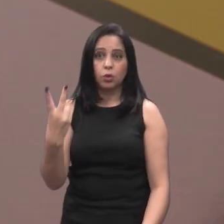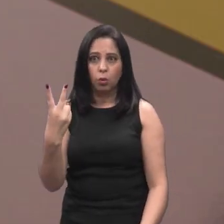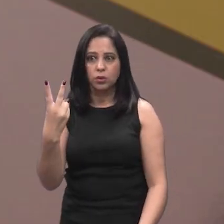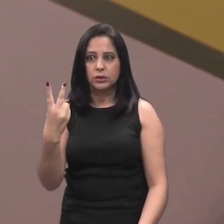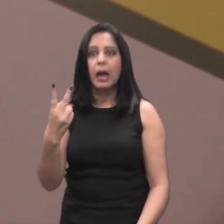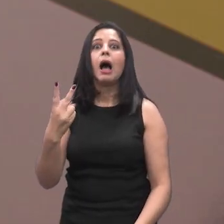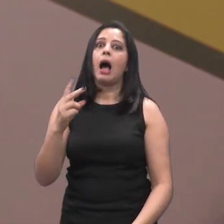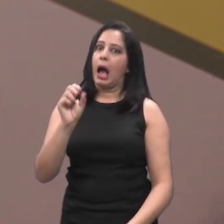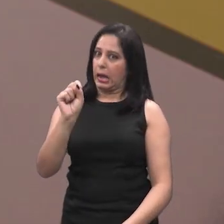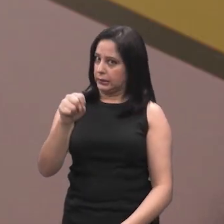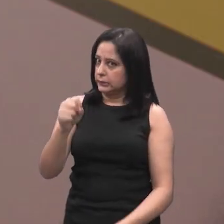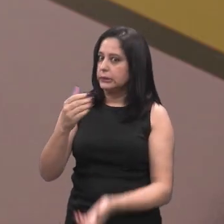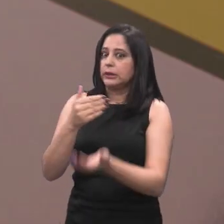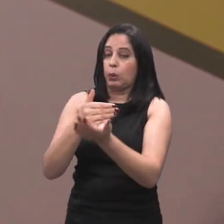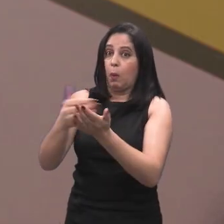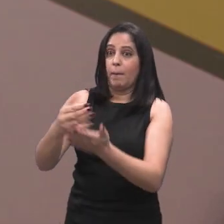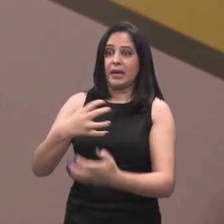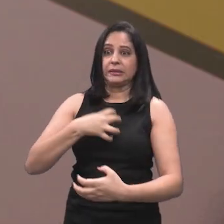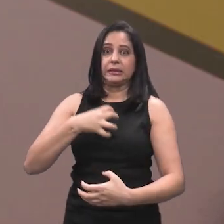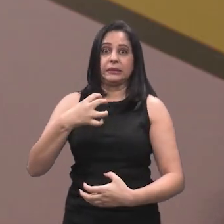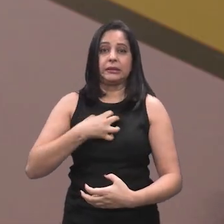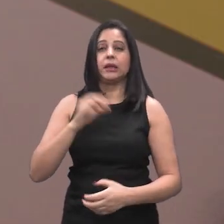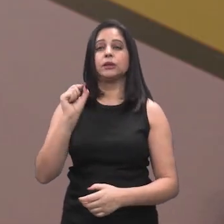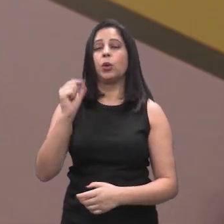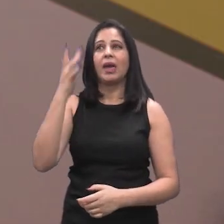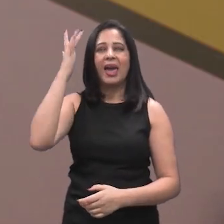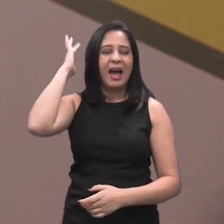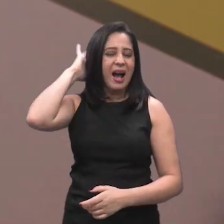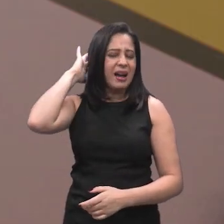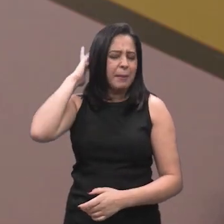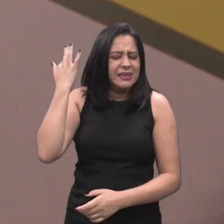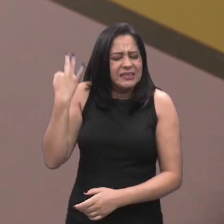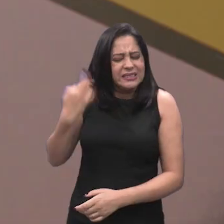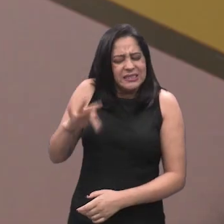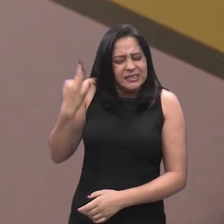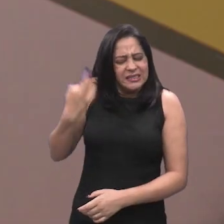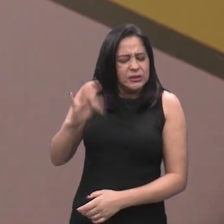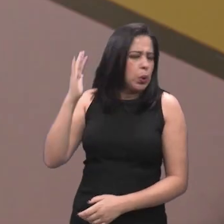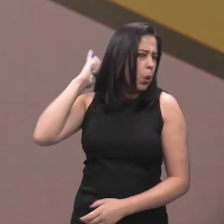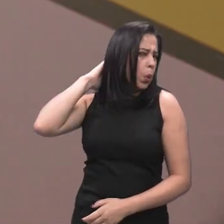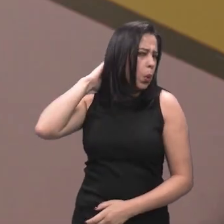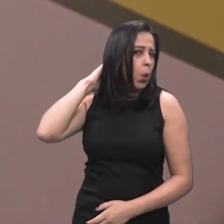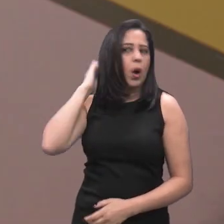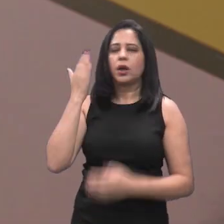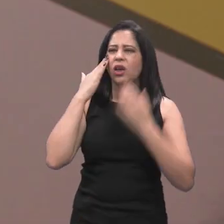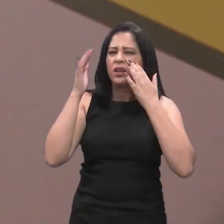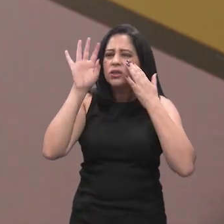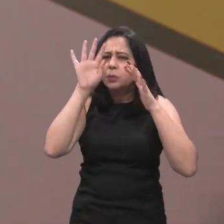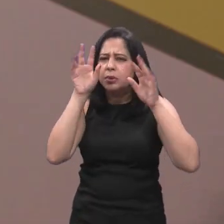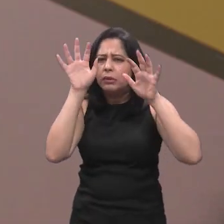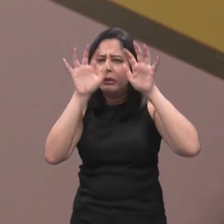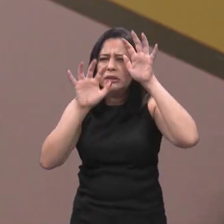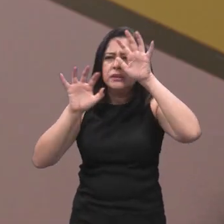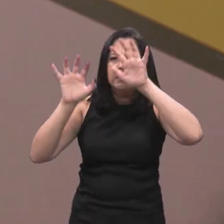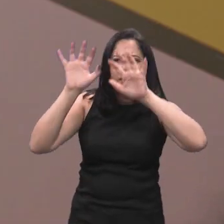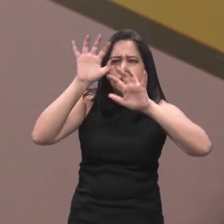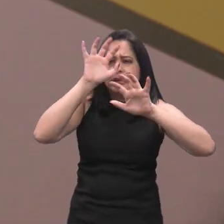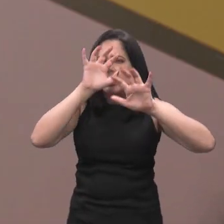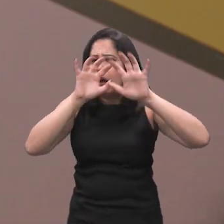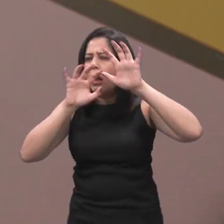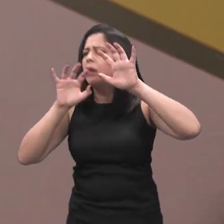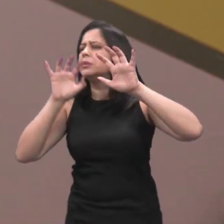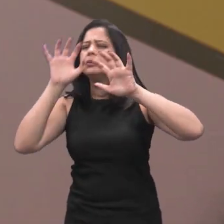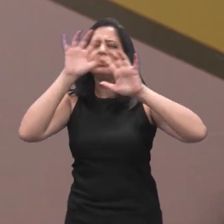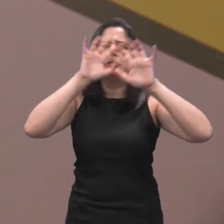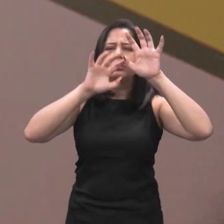aquela dor de cabeça, que é uma dor na nuca, uma visão turva, às vezes dá uma palpitação. Como que a